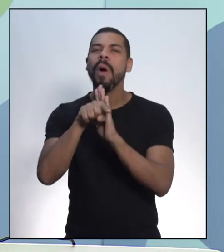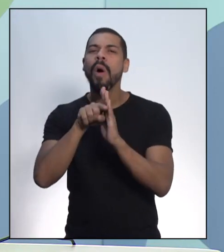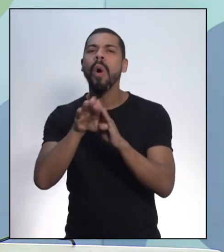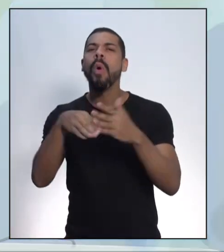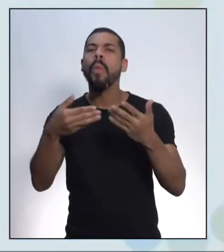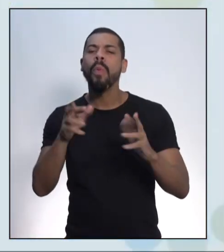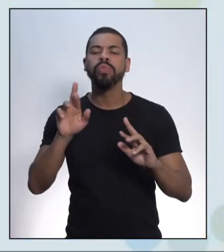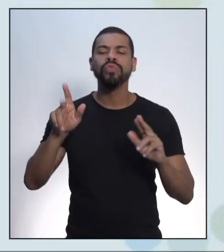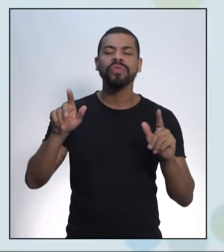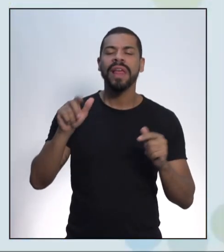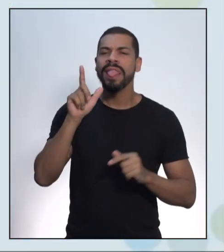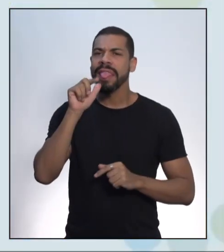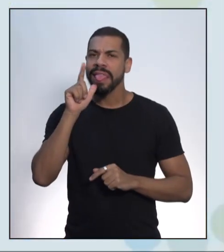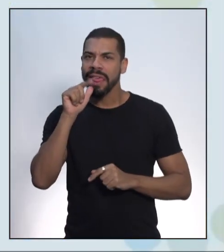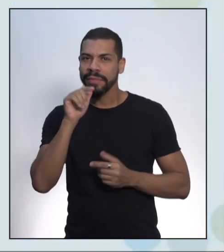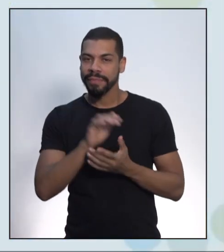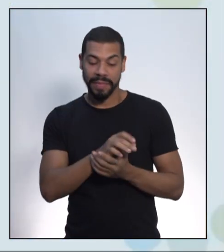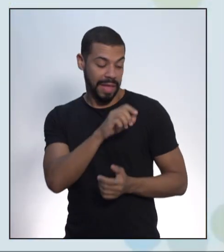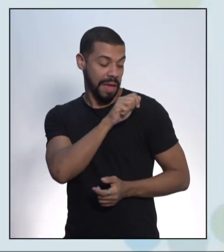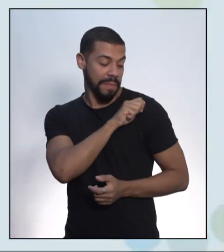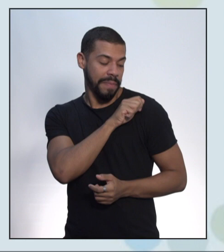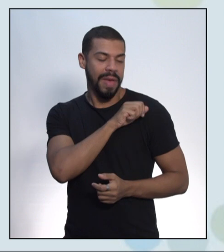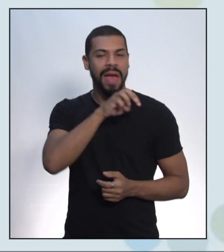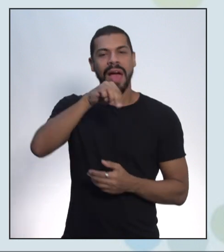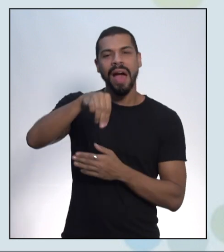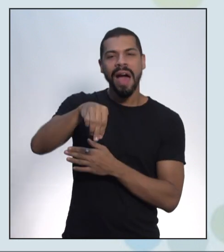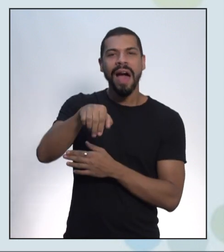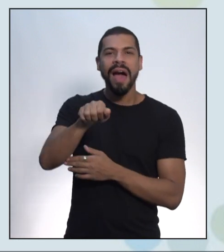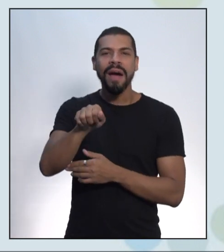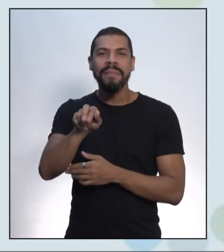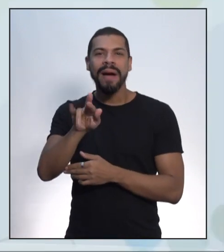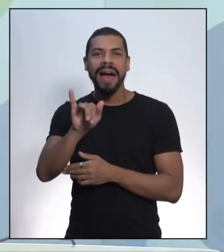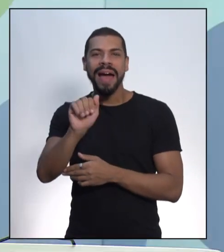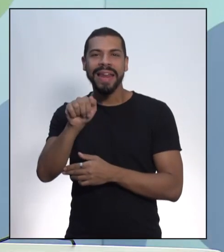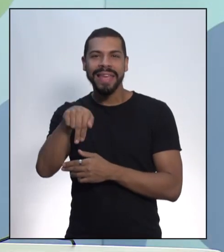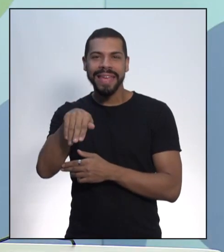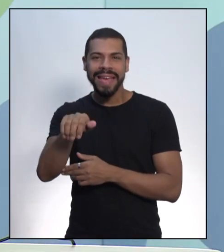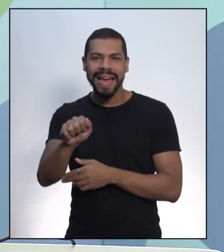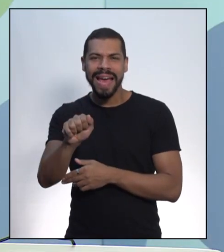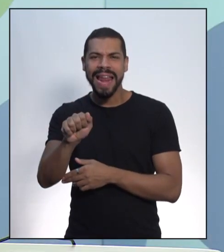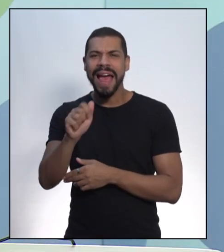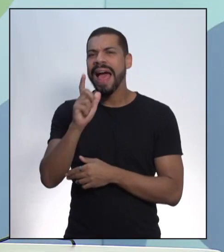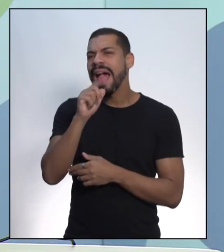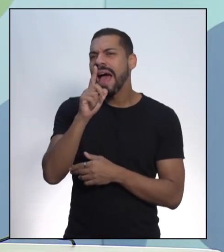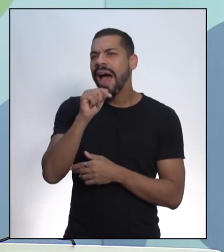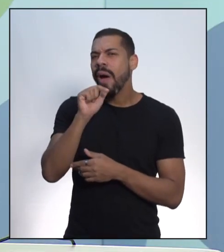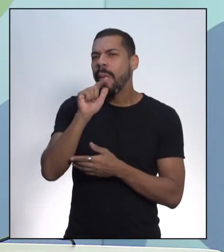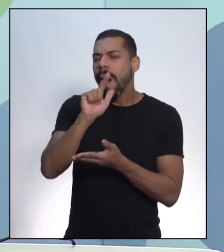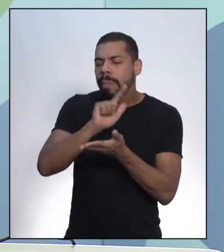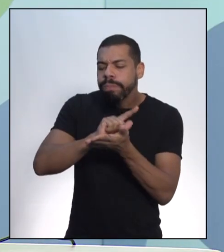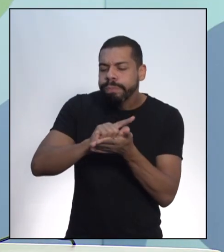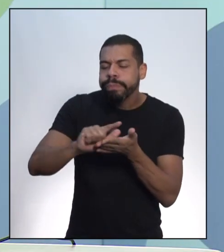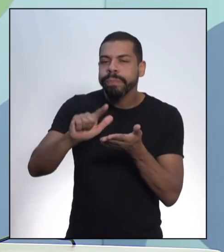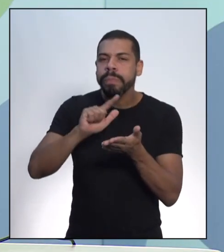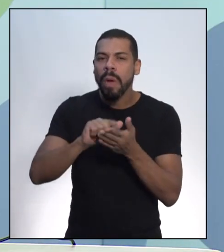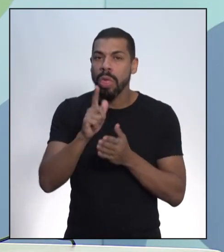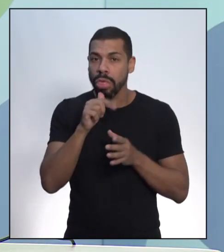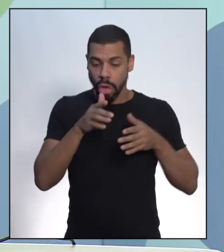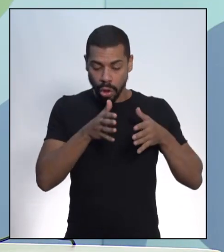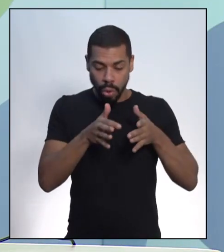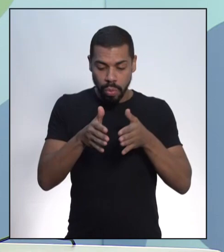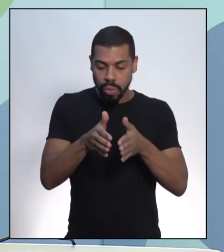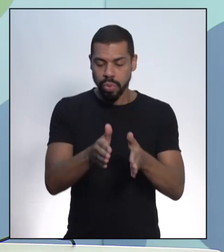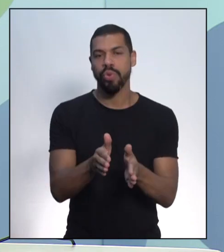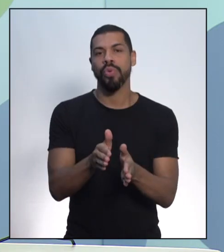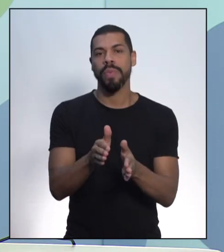e água potável? A Mariana aqui, ela falou que água pura é aquela água que vem da mina, que vem da nascente. E água potável é a que